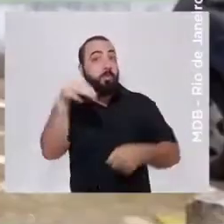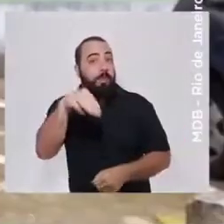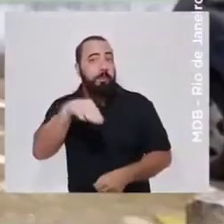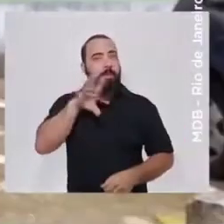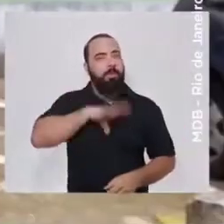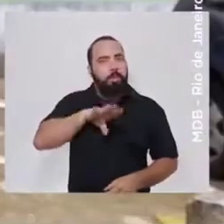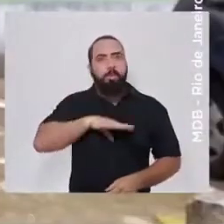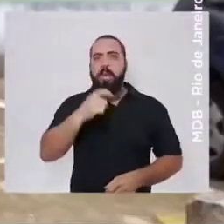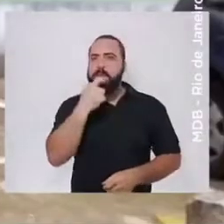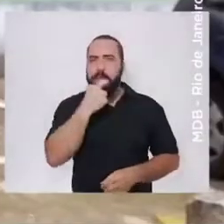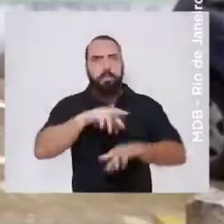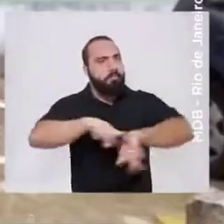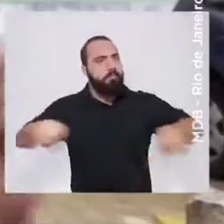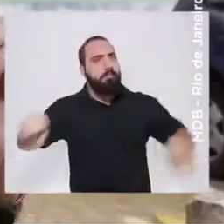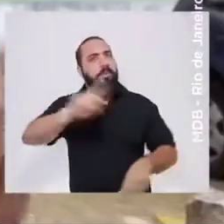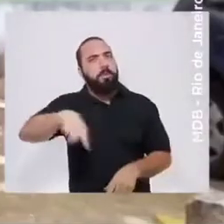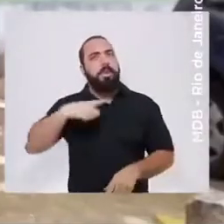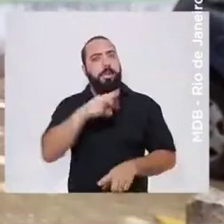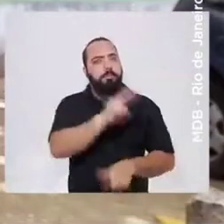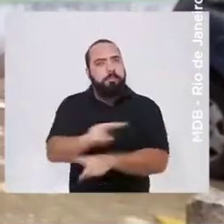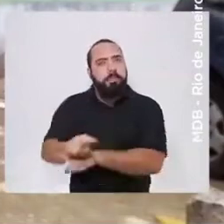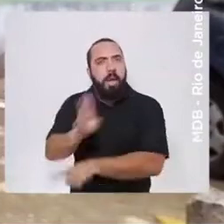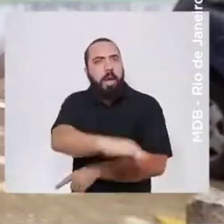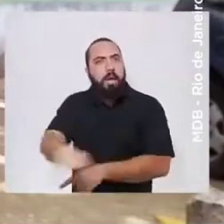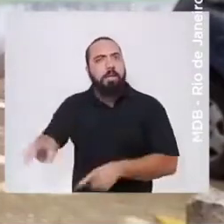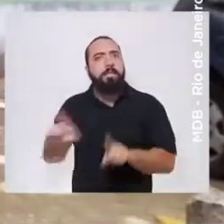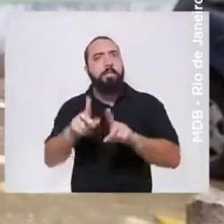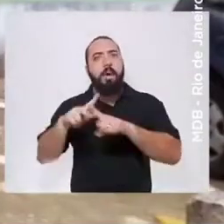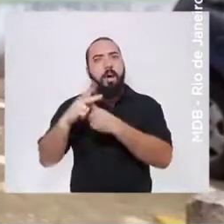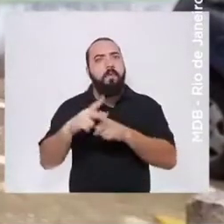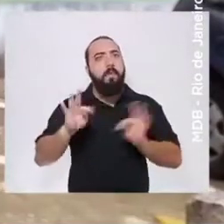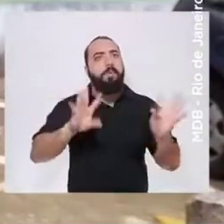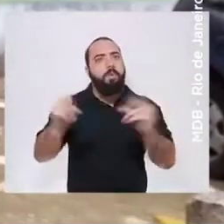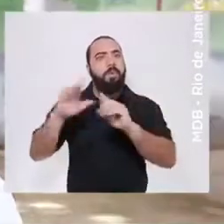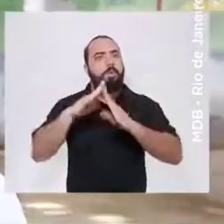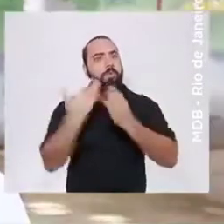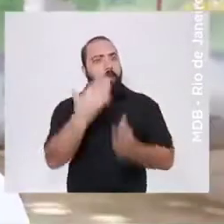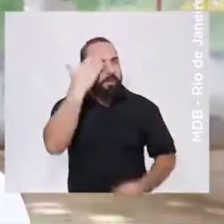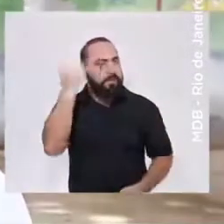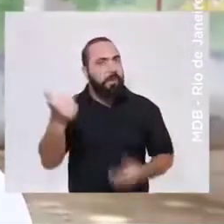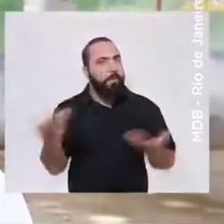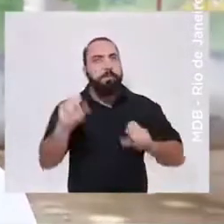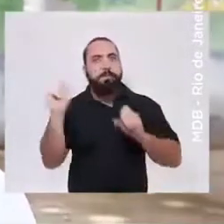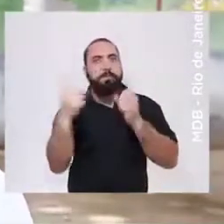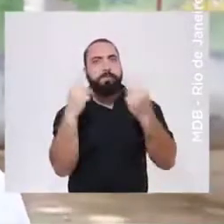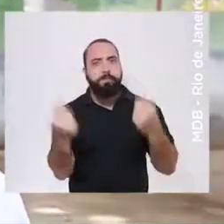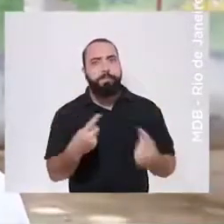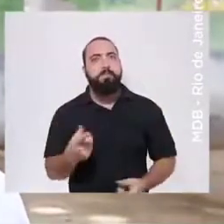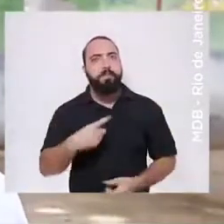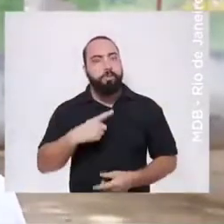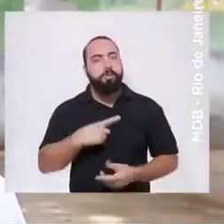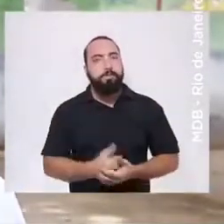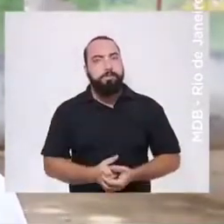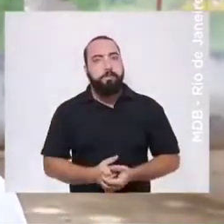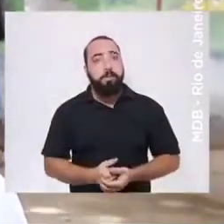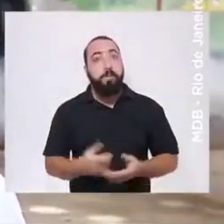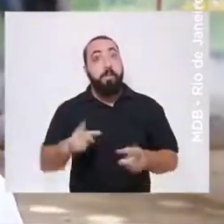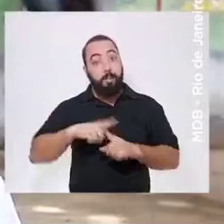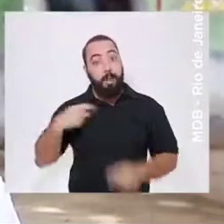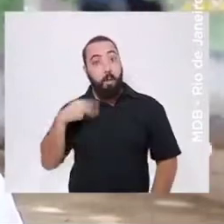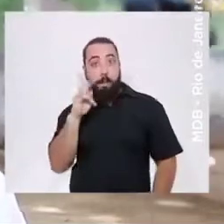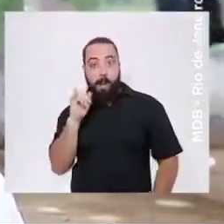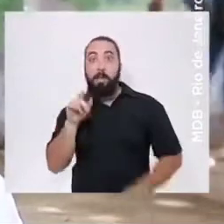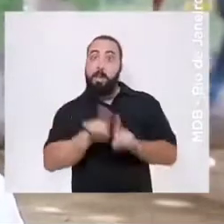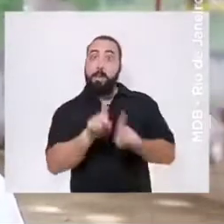inglês. Vamos ter creche para todos e reformar todas as nossas escolas que, você sabe, estão caindo aos pedaços. Além de pai de aluno, eu sou professor e eu sei a importância